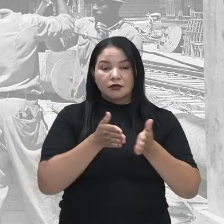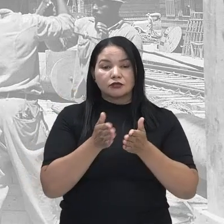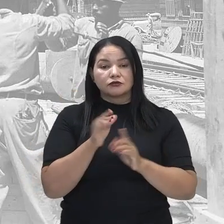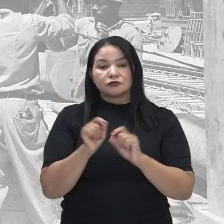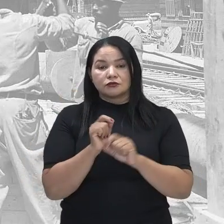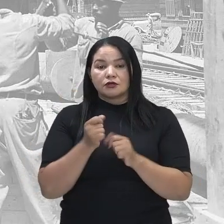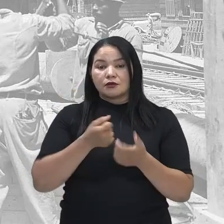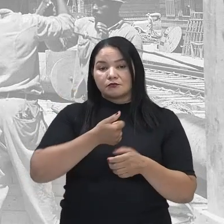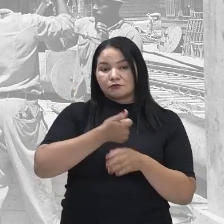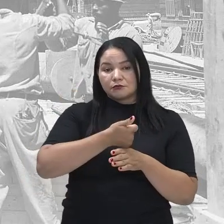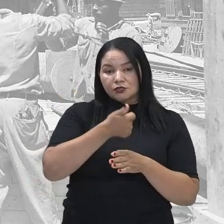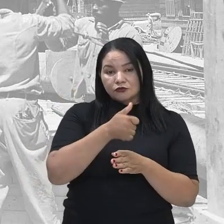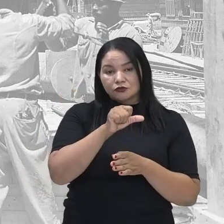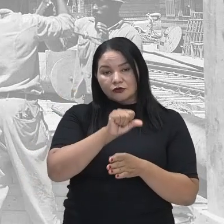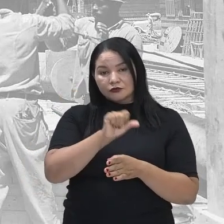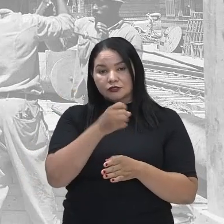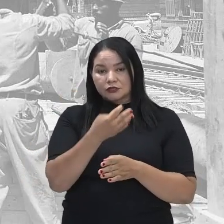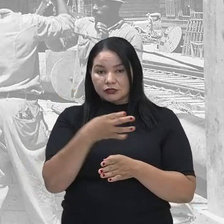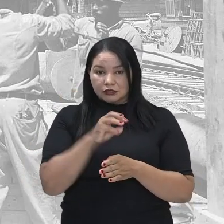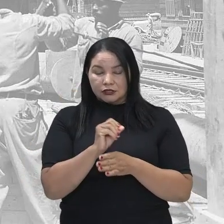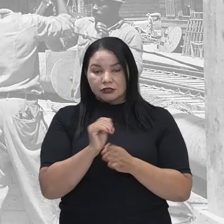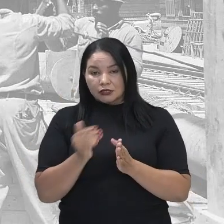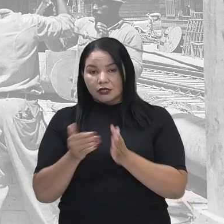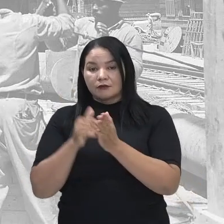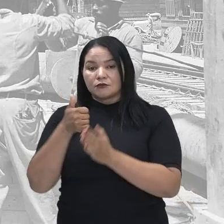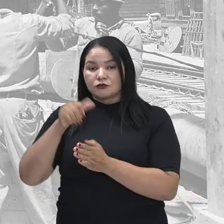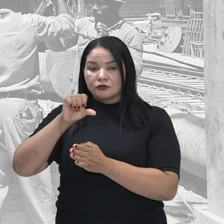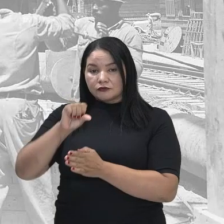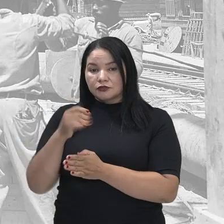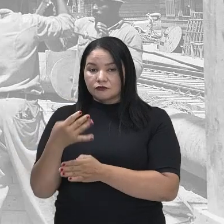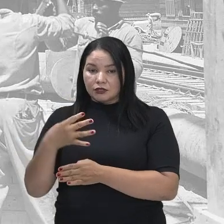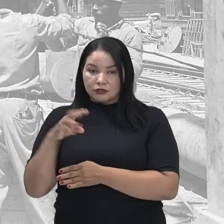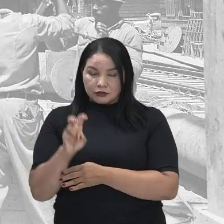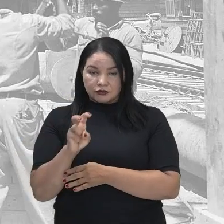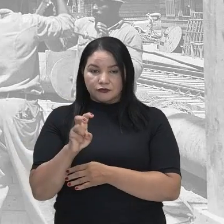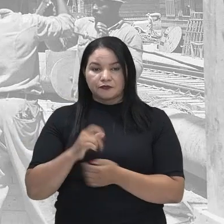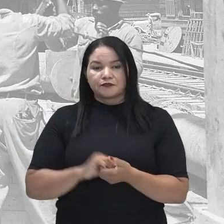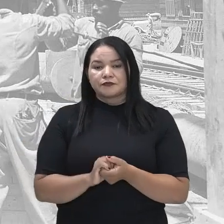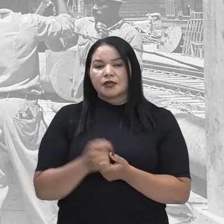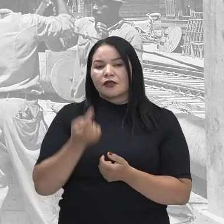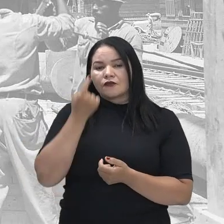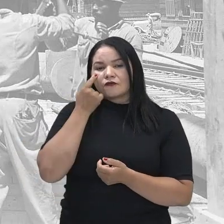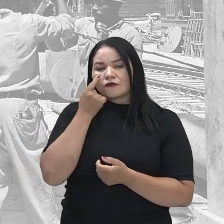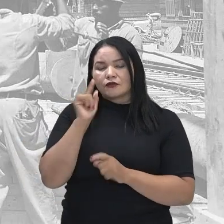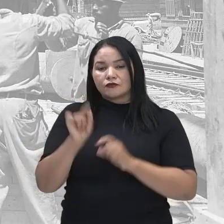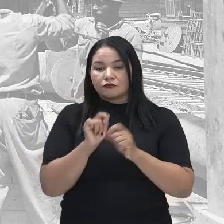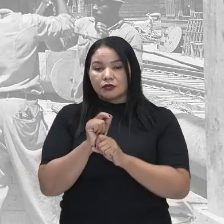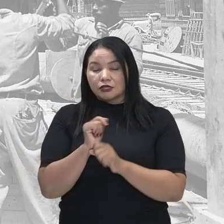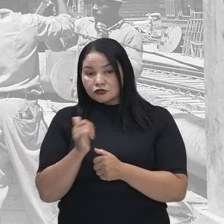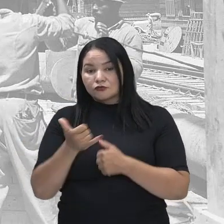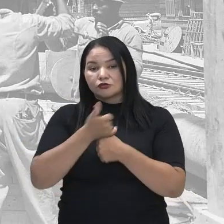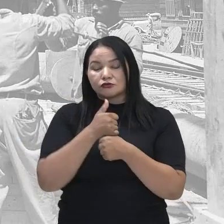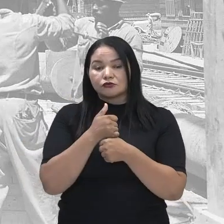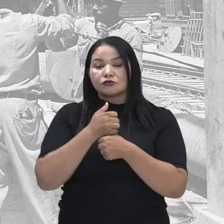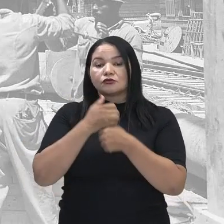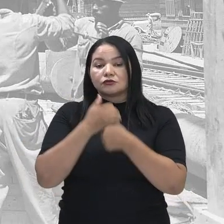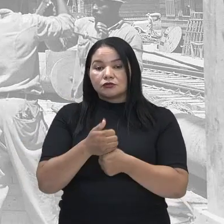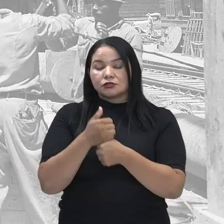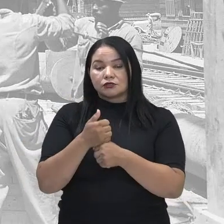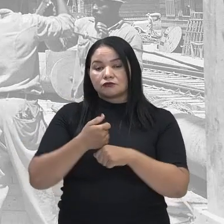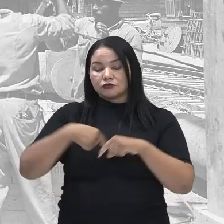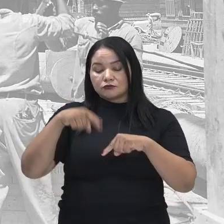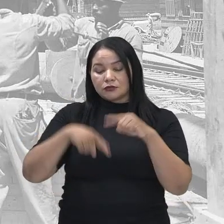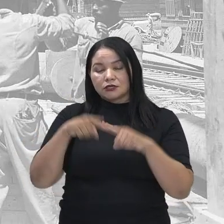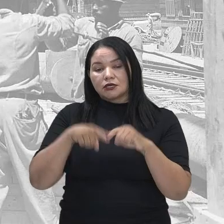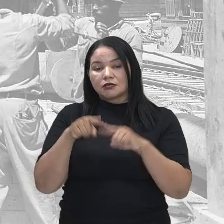de 1930 a 1945. Vamos observar que essa substituição de produtos vai